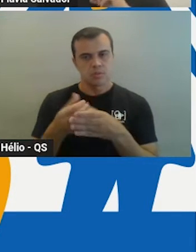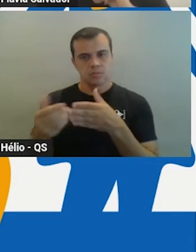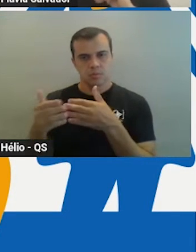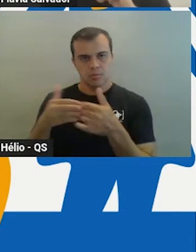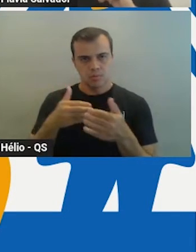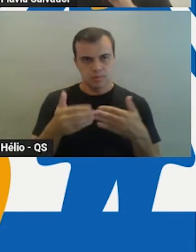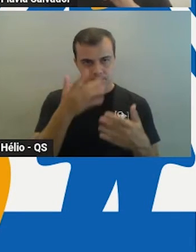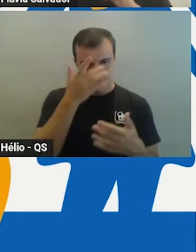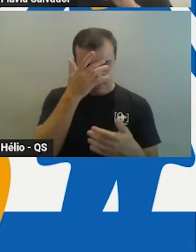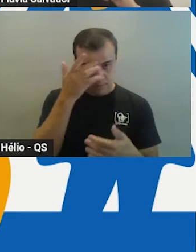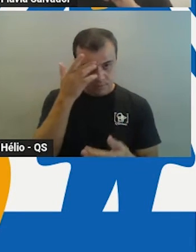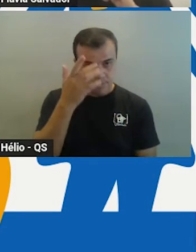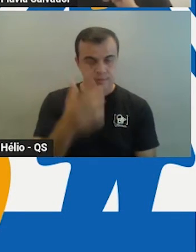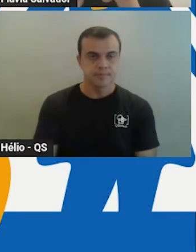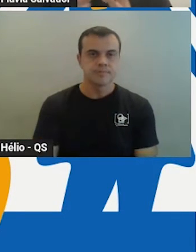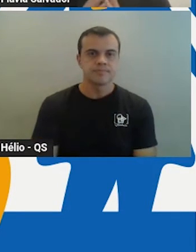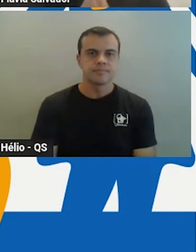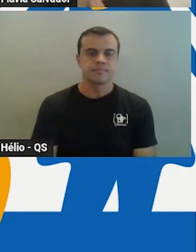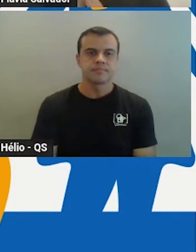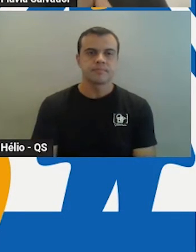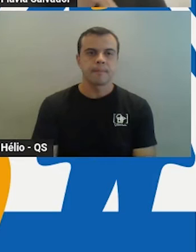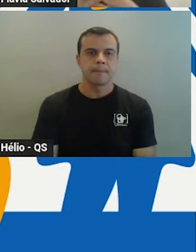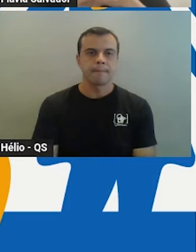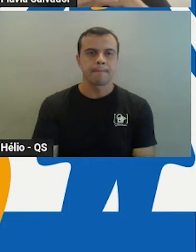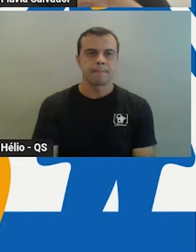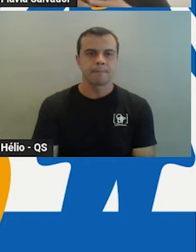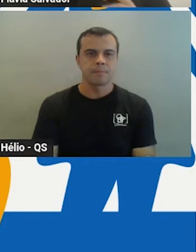pessoa. Então, vamos lá.